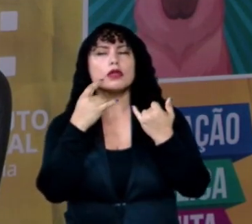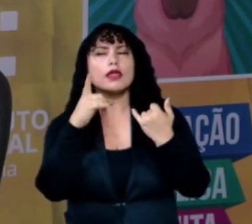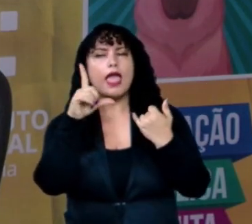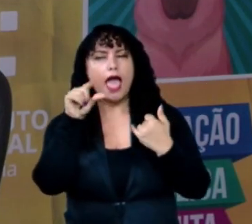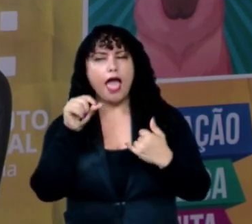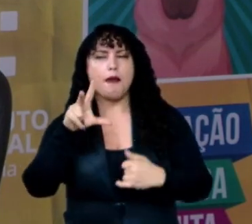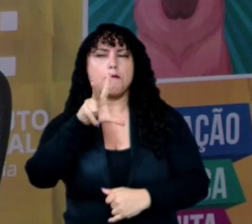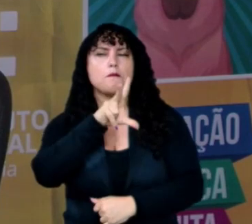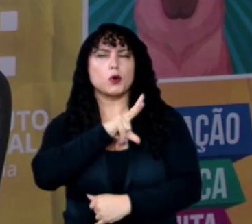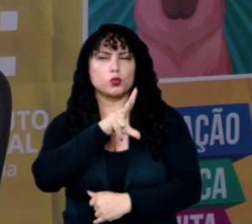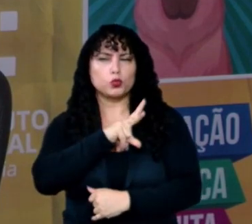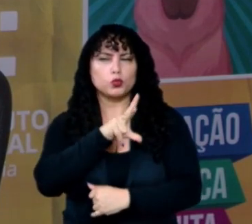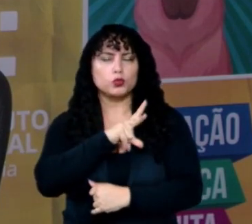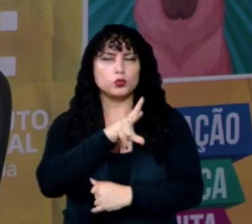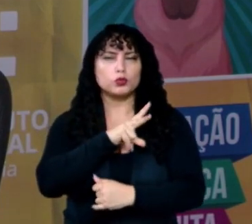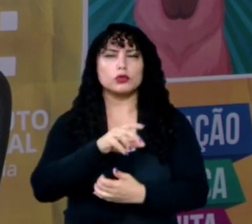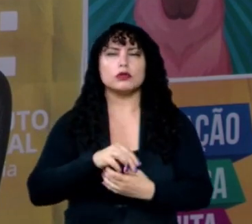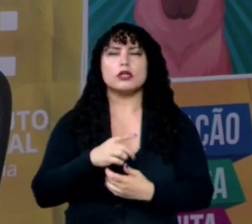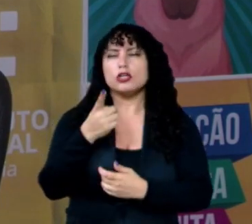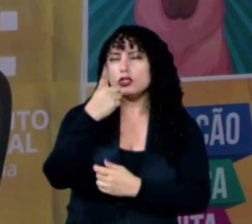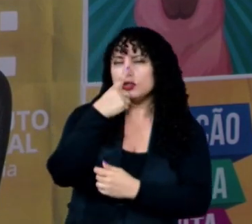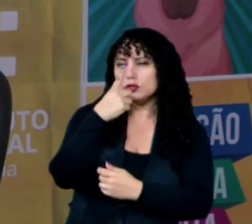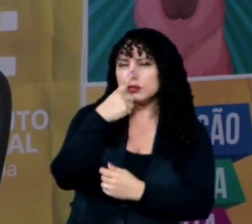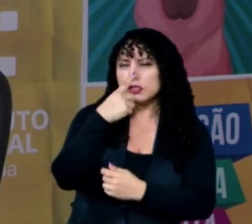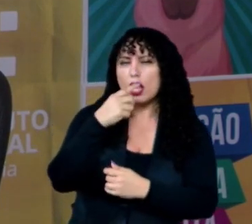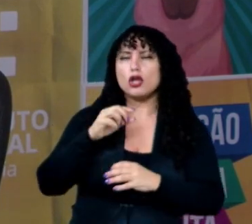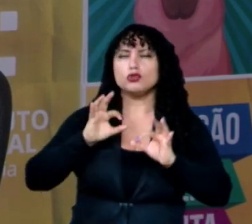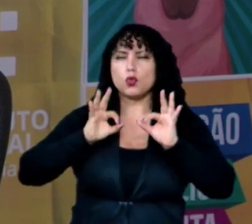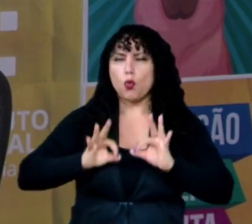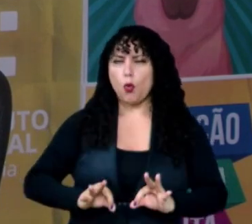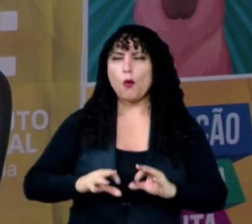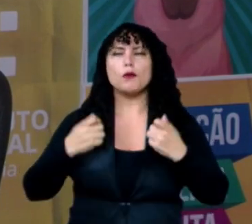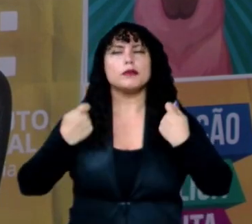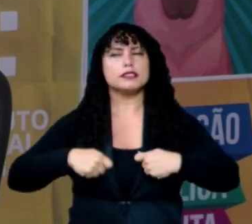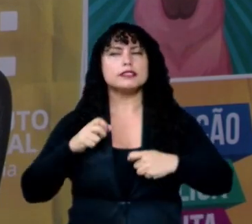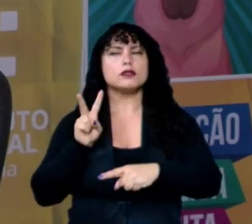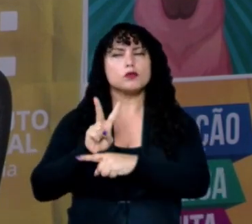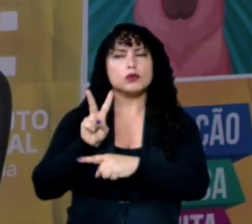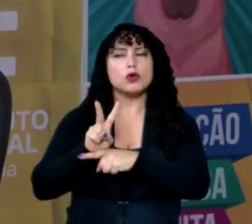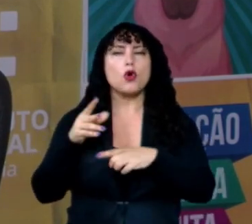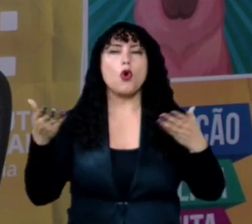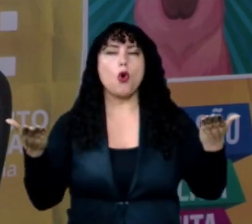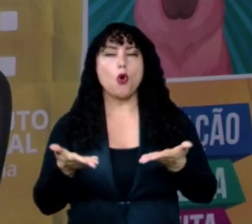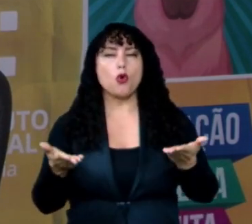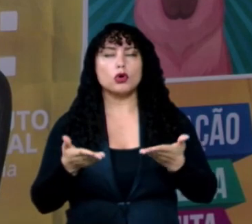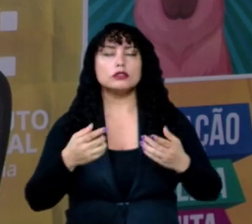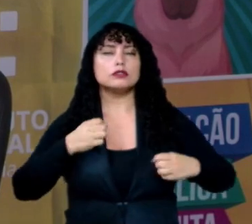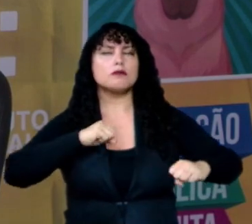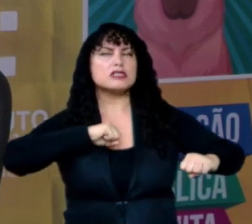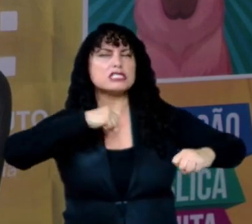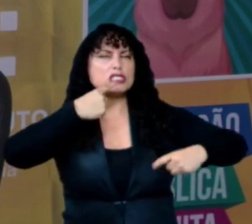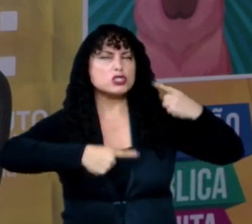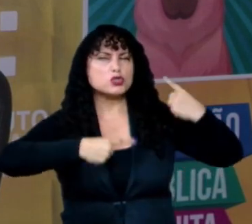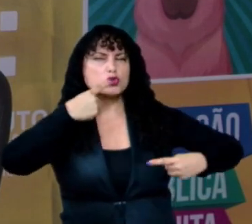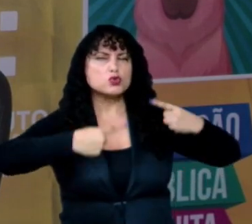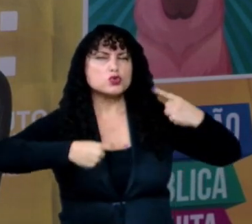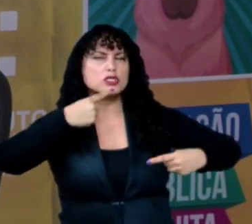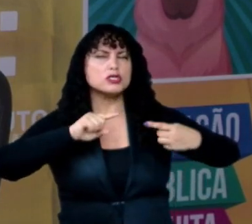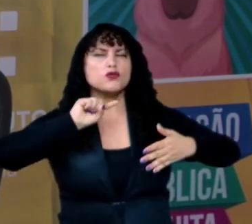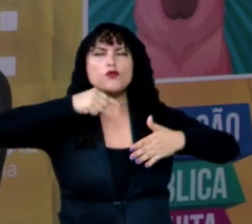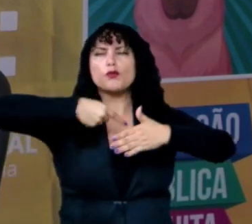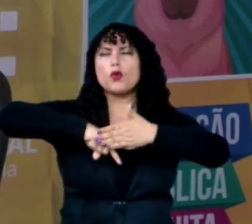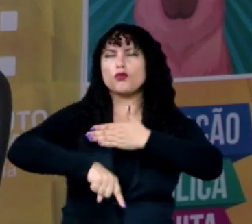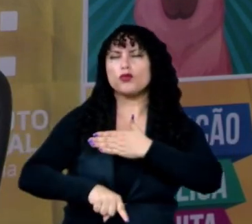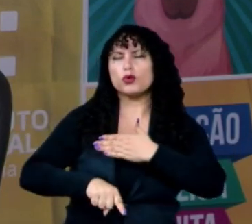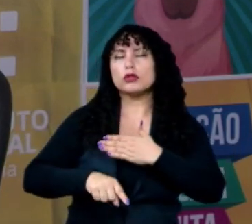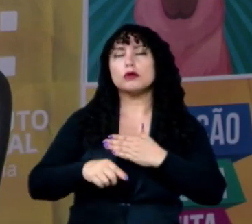vida privada, né, intimidade, honra, elas devem ser protegidas. E hoje, inclusive, a gente está numa discussão bastante profunda sobre isso,